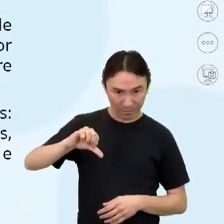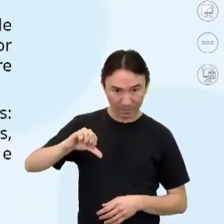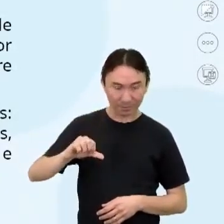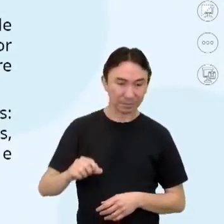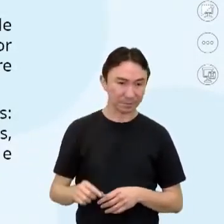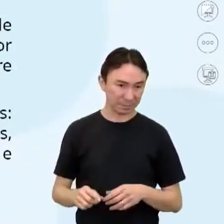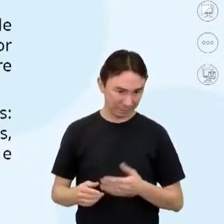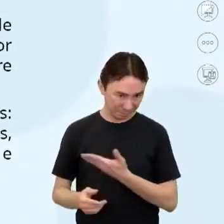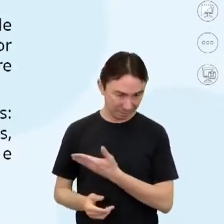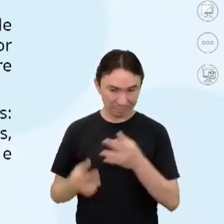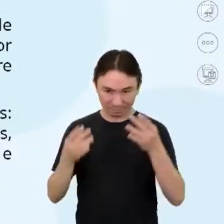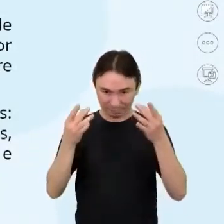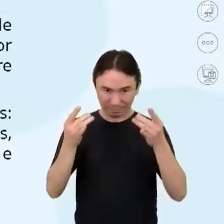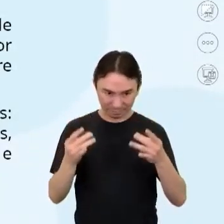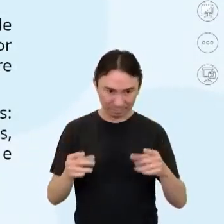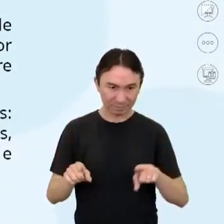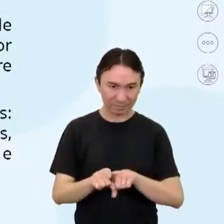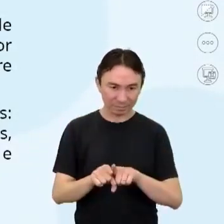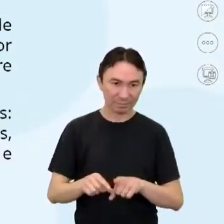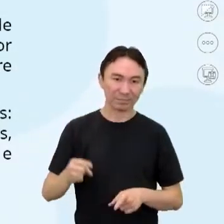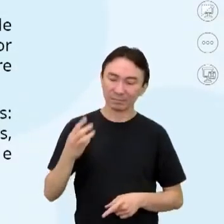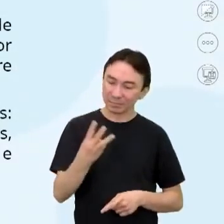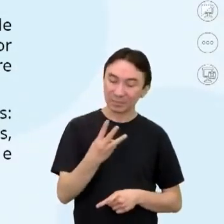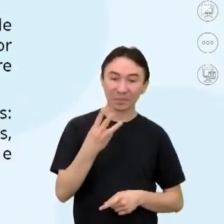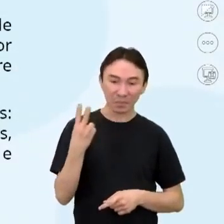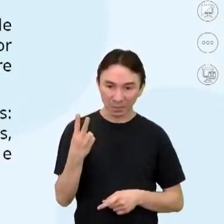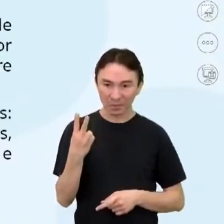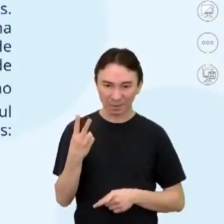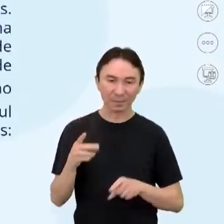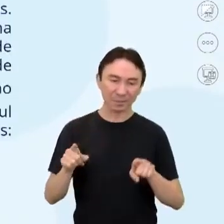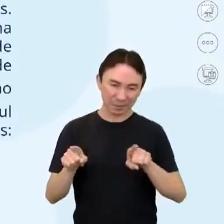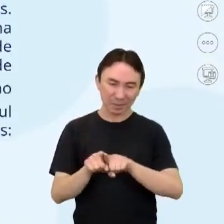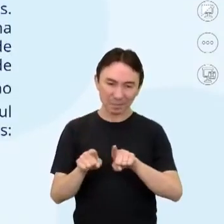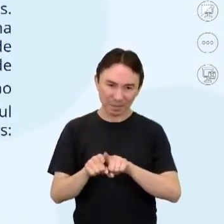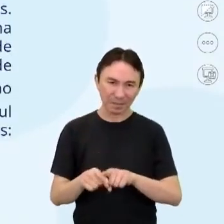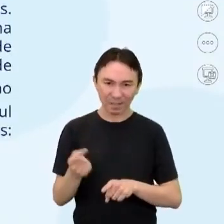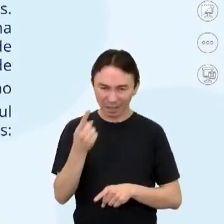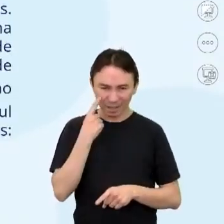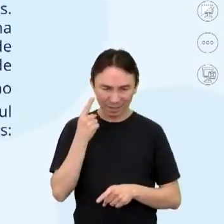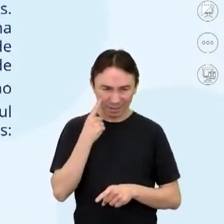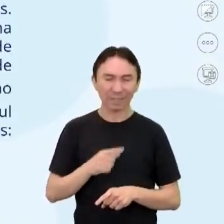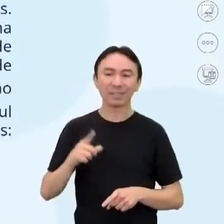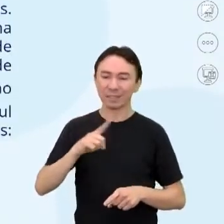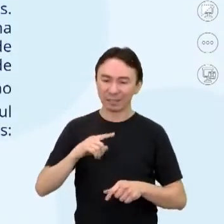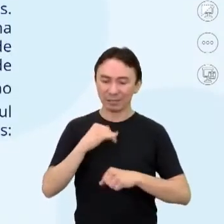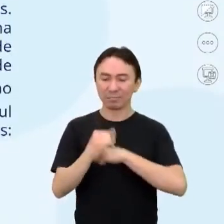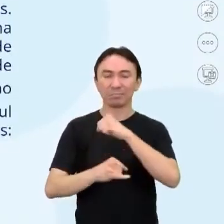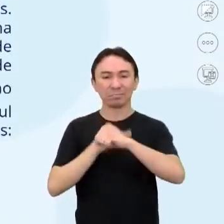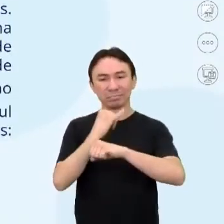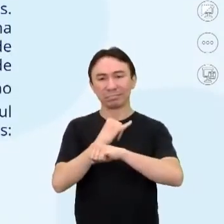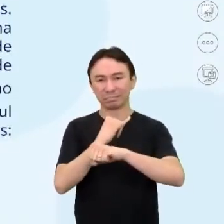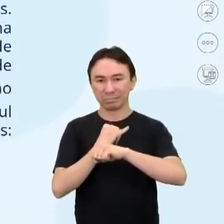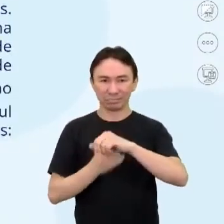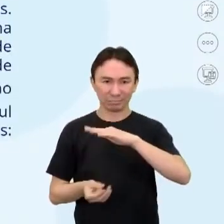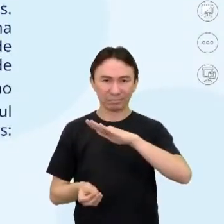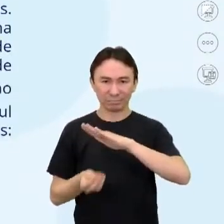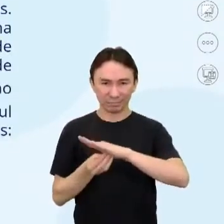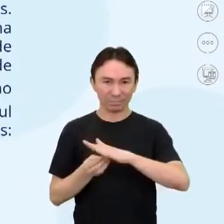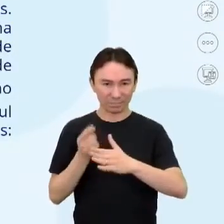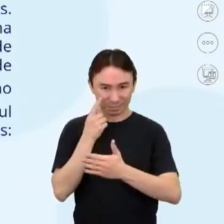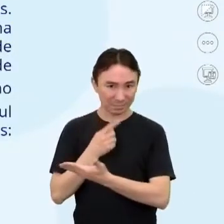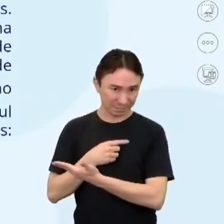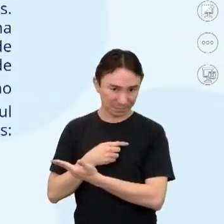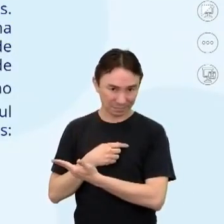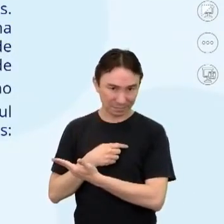F06MA29, aí tem a descrição dela, e a 32 também, sempre lembrando que elas ficam disponíveis aqui em cima, né,